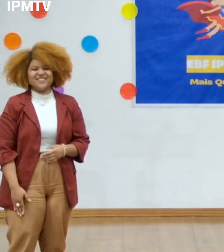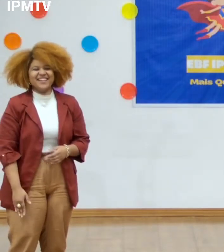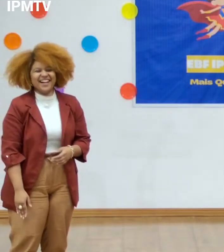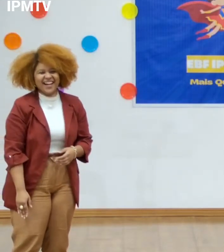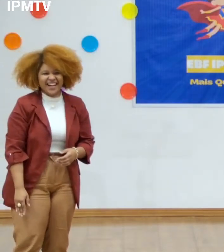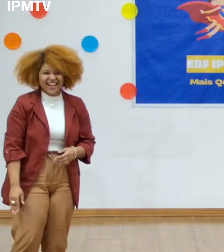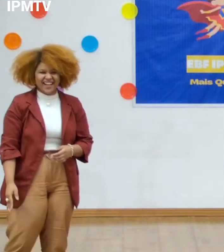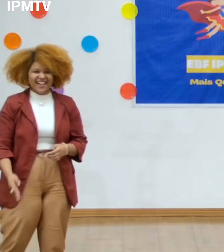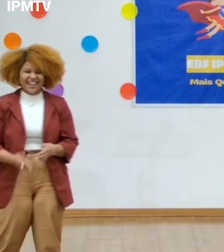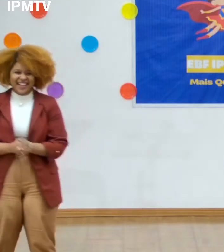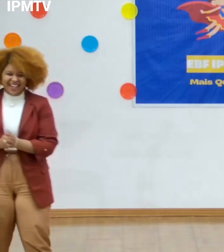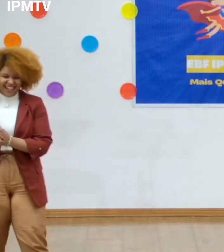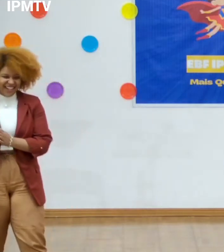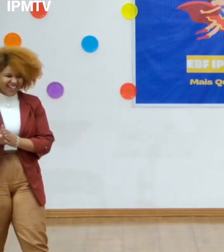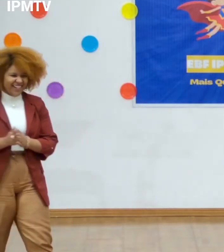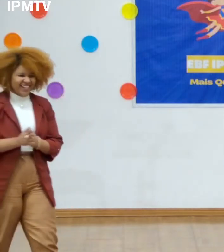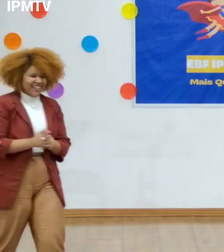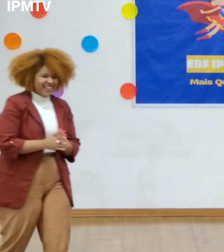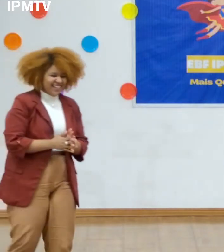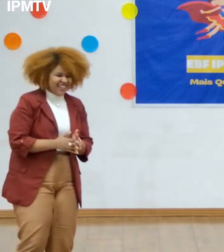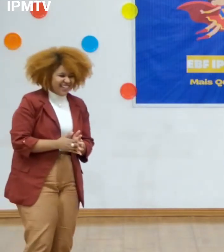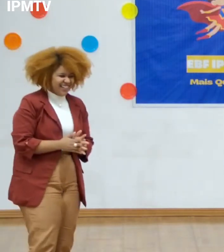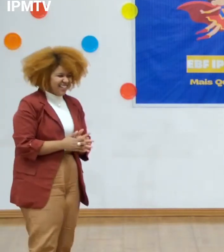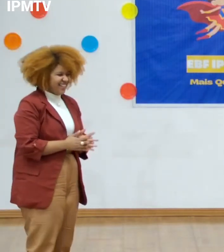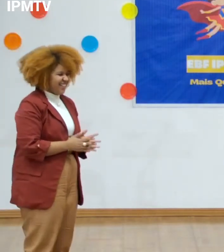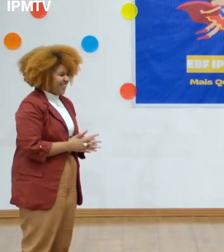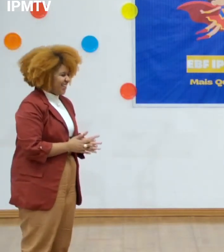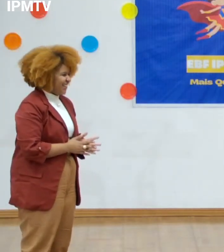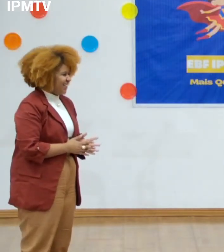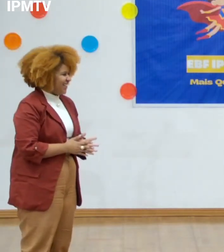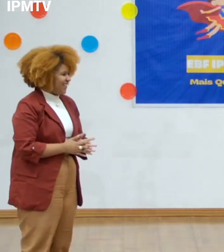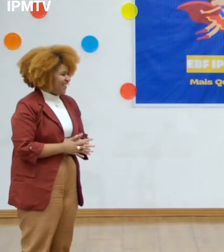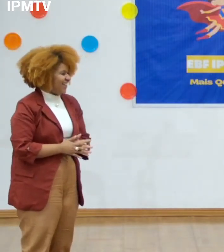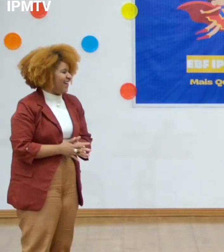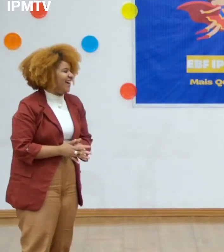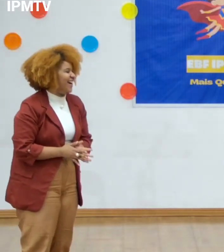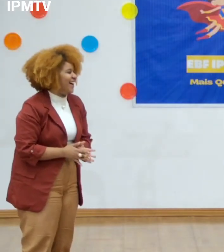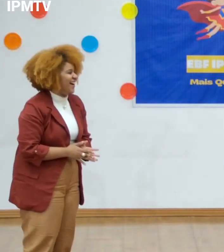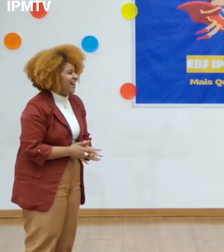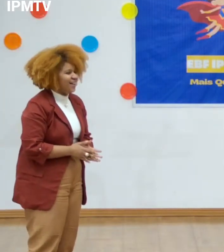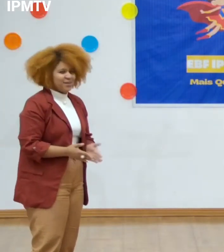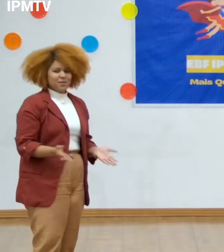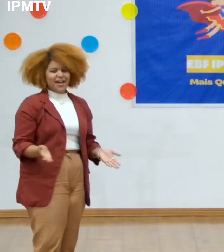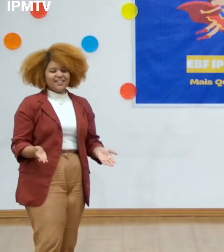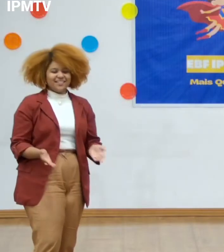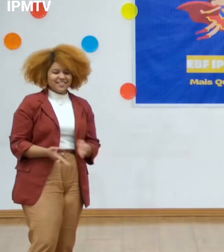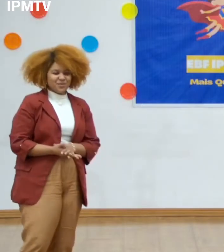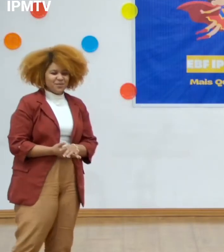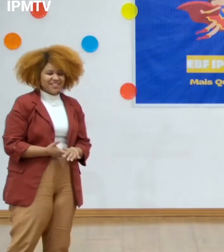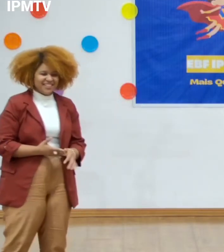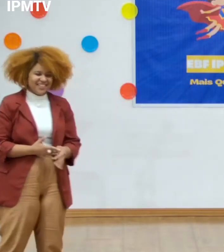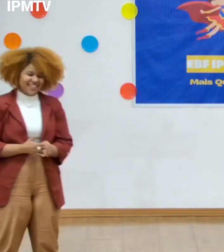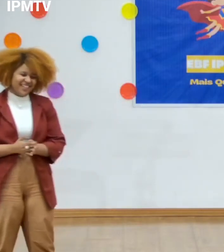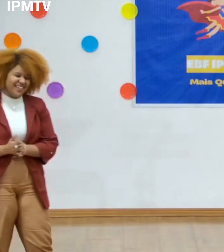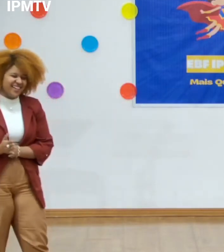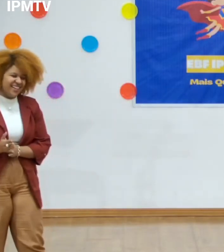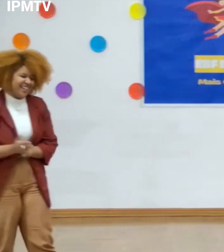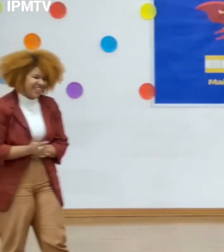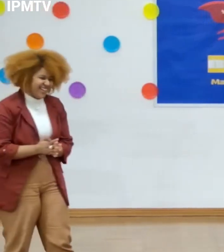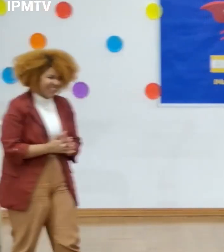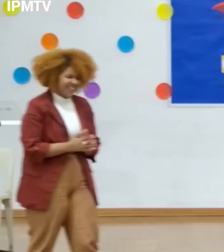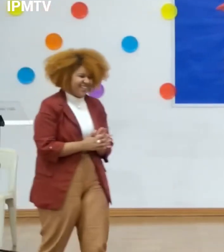Tem. O nome sorteado é Leandro. Não foi nome, tô brincando. Foi número. Foi